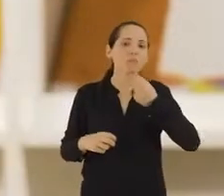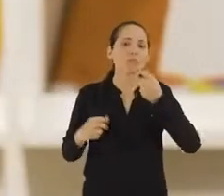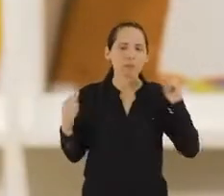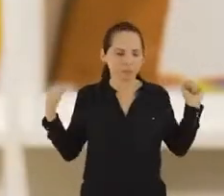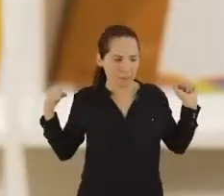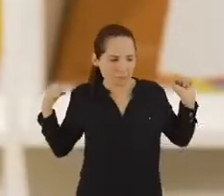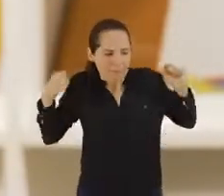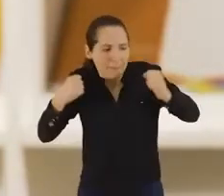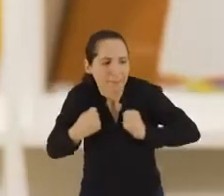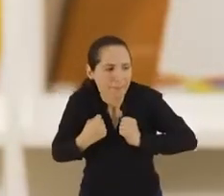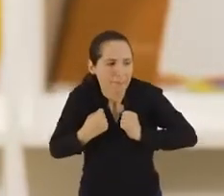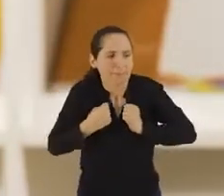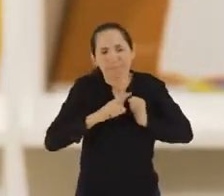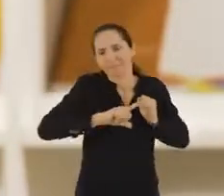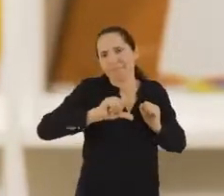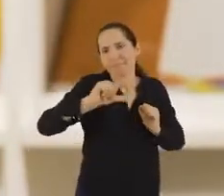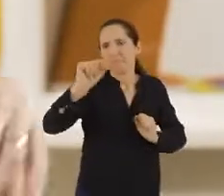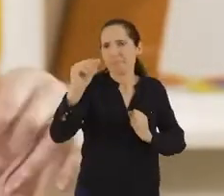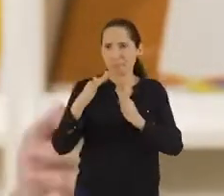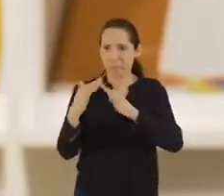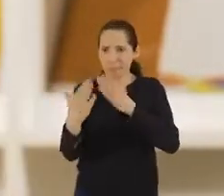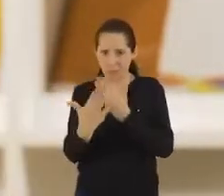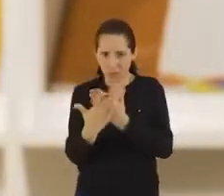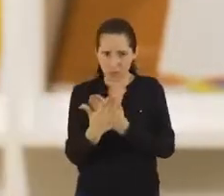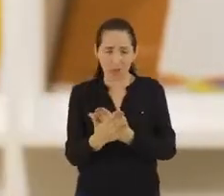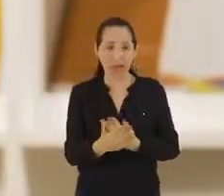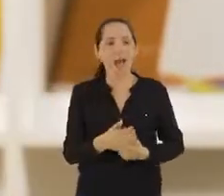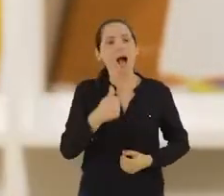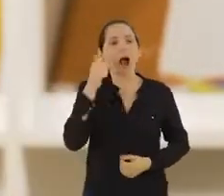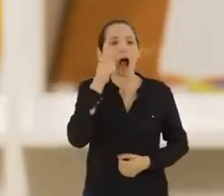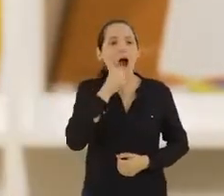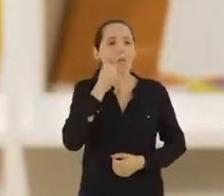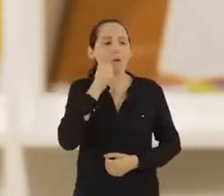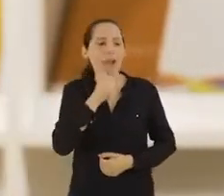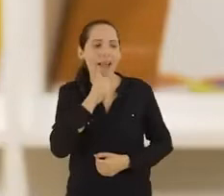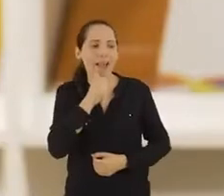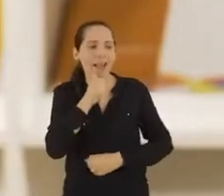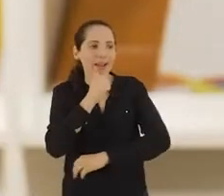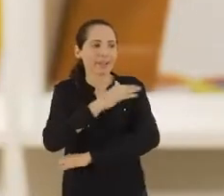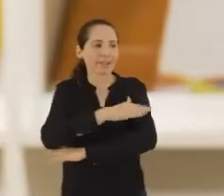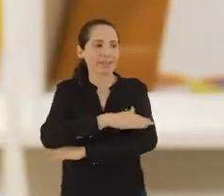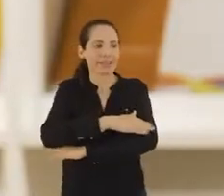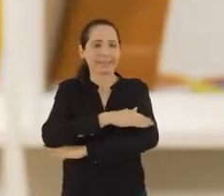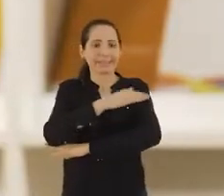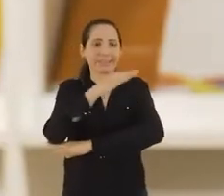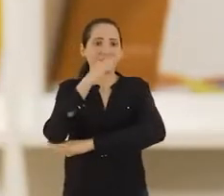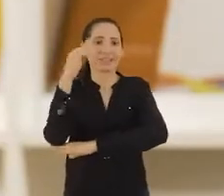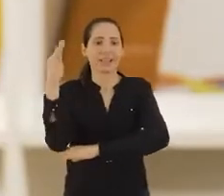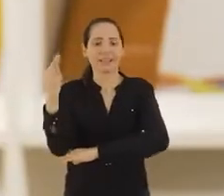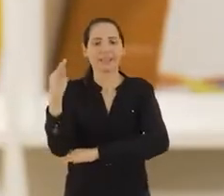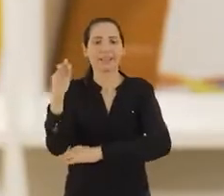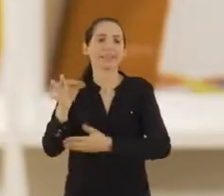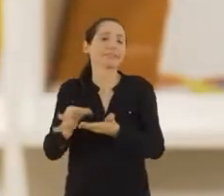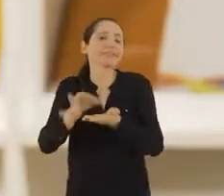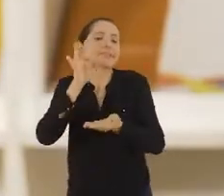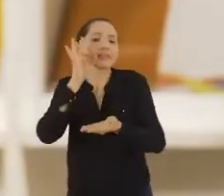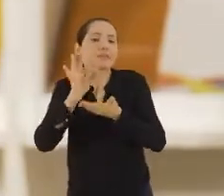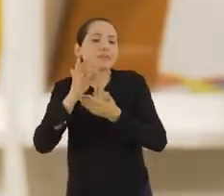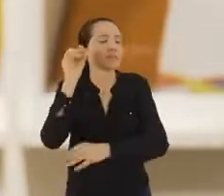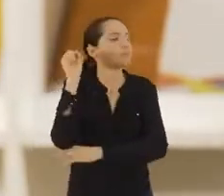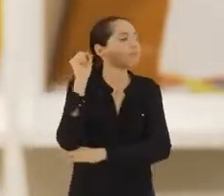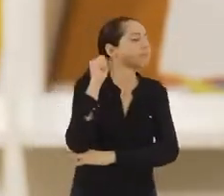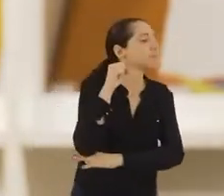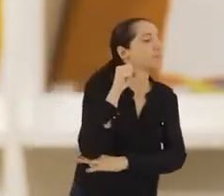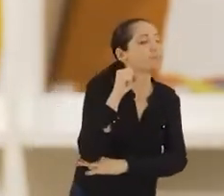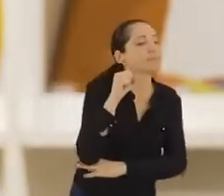mochila nas costas e partia para a escola. Dona Ornélia, na janela, com uma xícara de café, acompanhava a